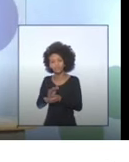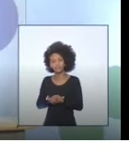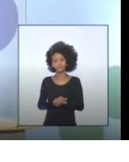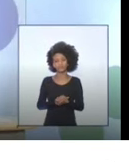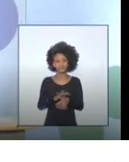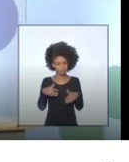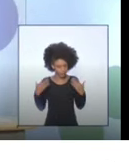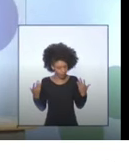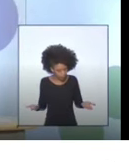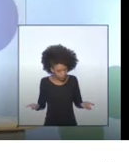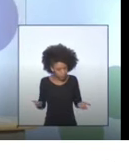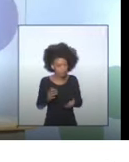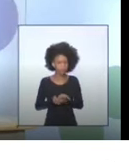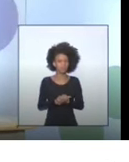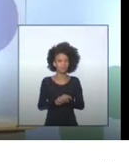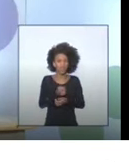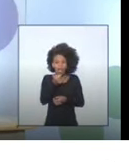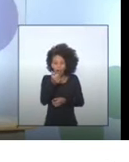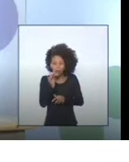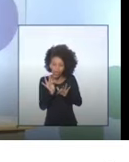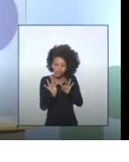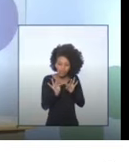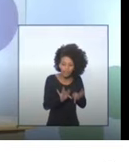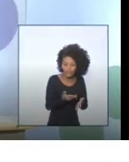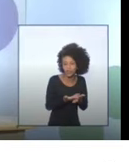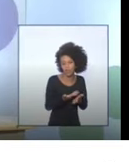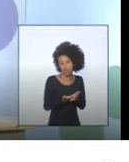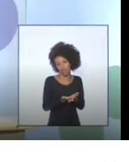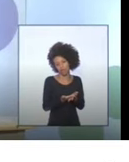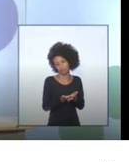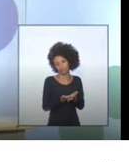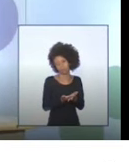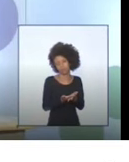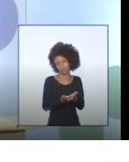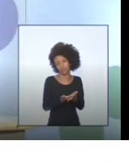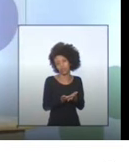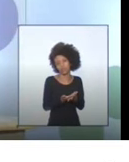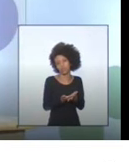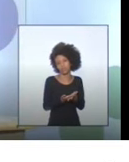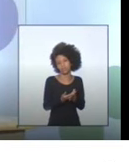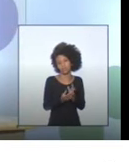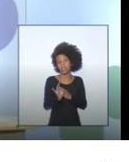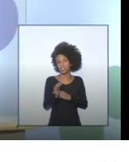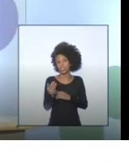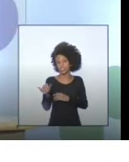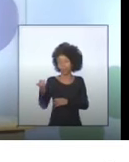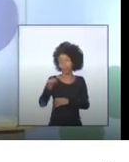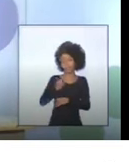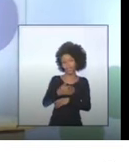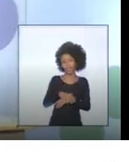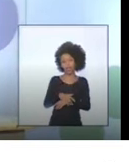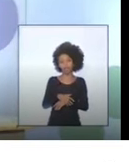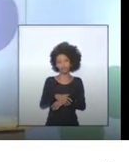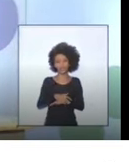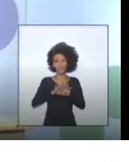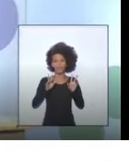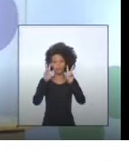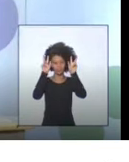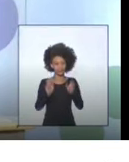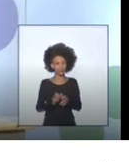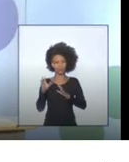Vamos lá? Nossa aula está quase no finalzinho, realmente. Já me sinalizaram aqui. Quando o assunto é bom,